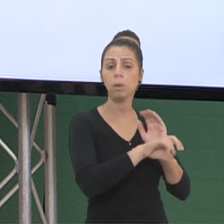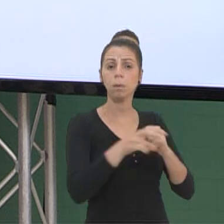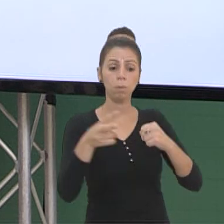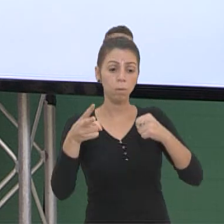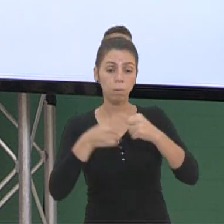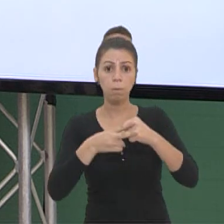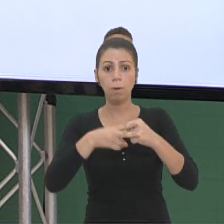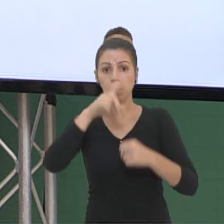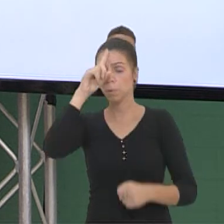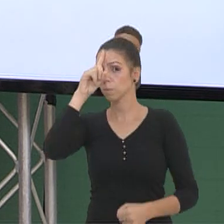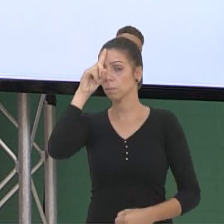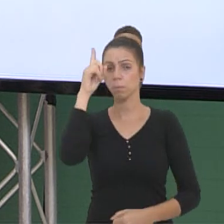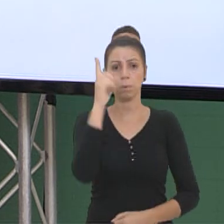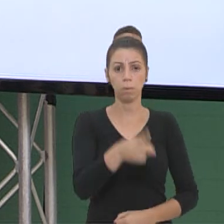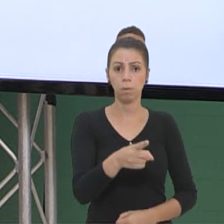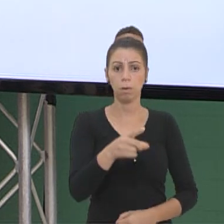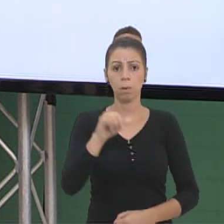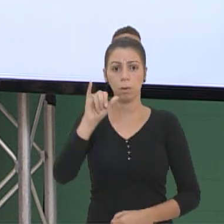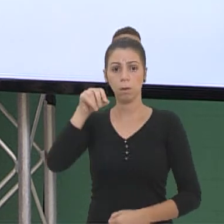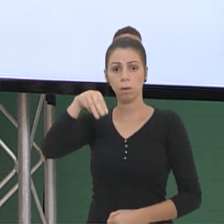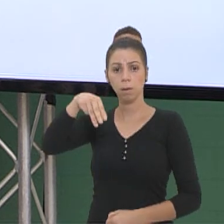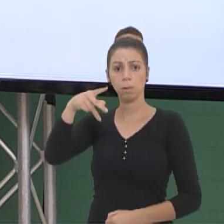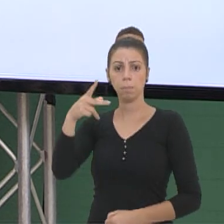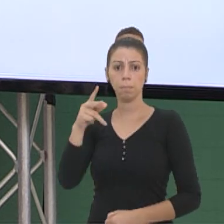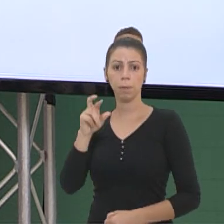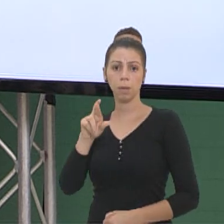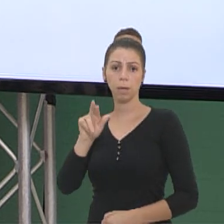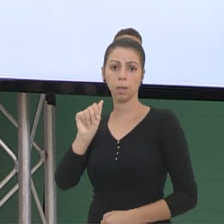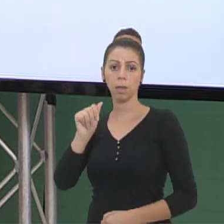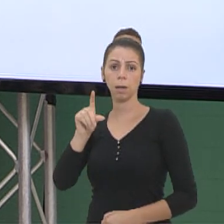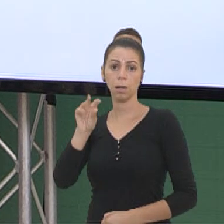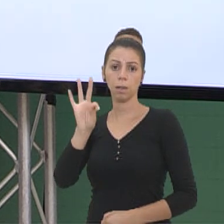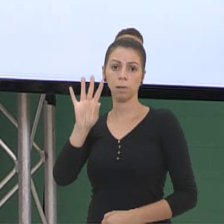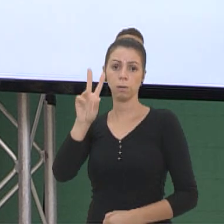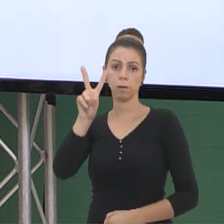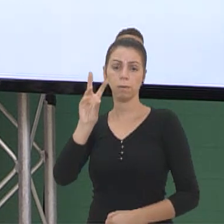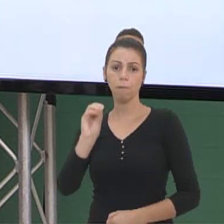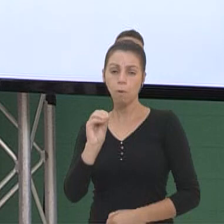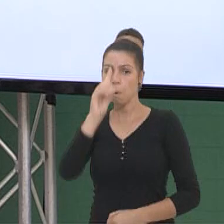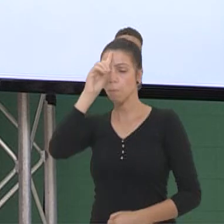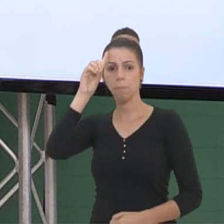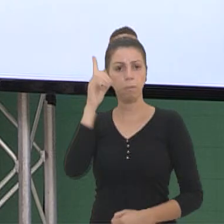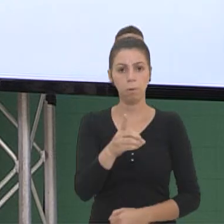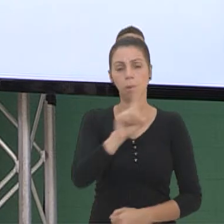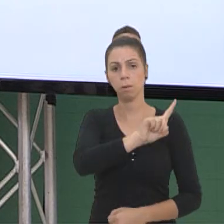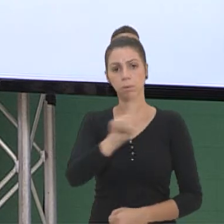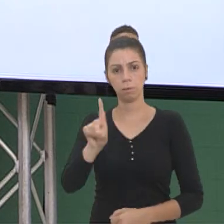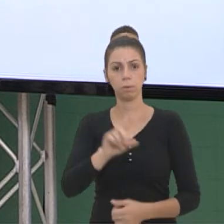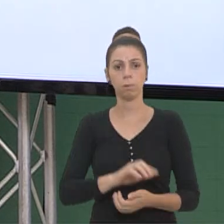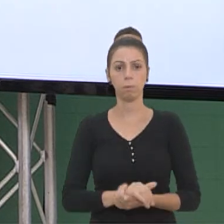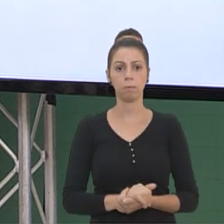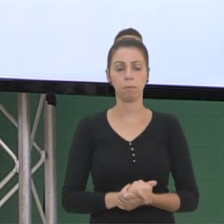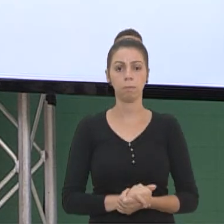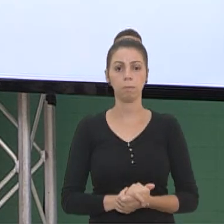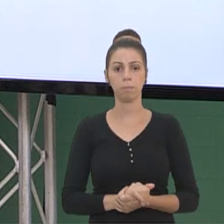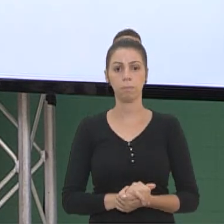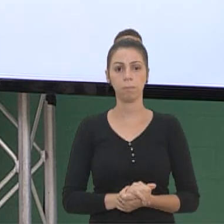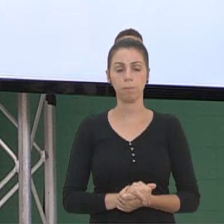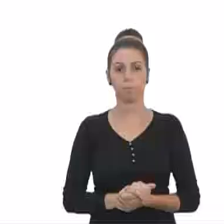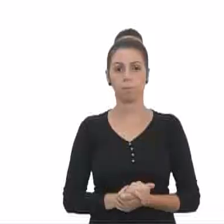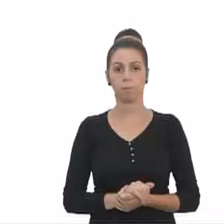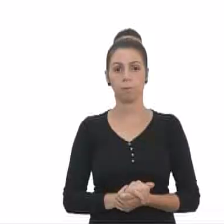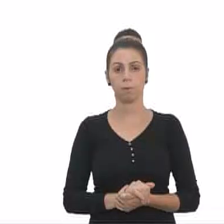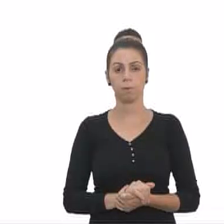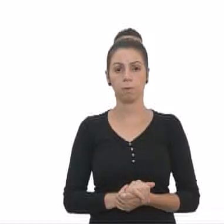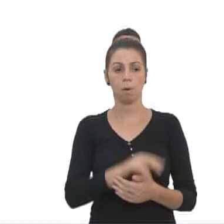verbo imperativo, o modo imperativo negativo. Já hemos estudado que